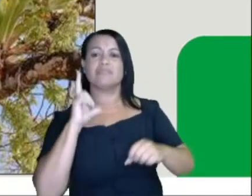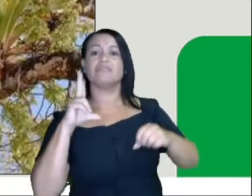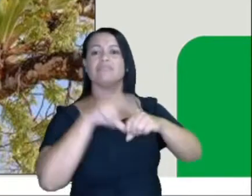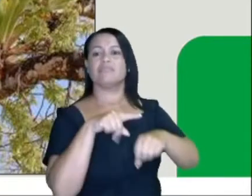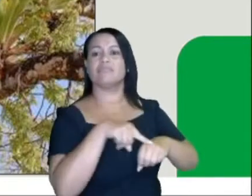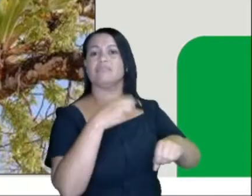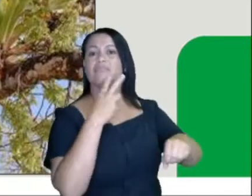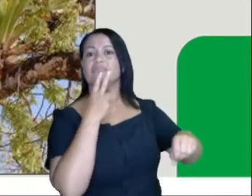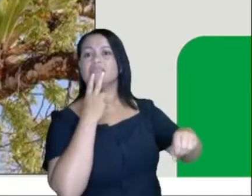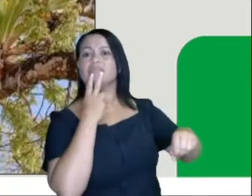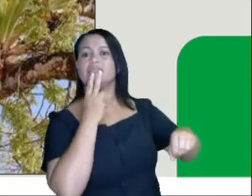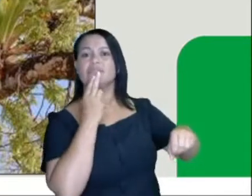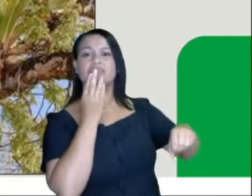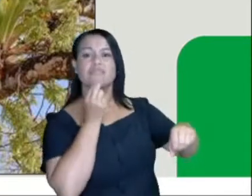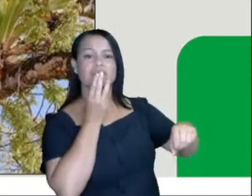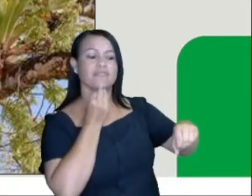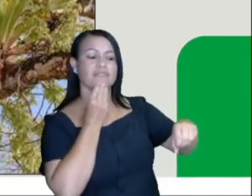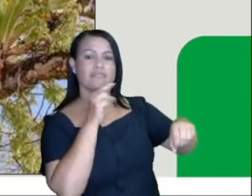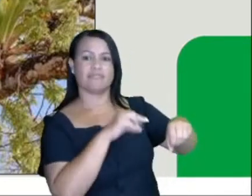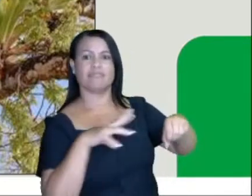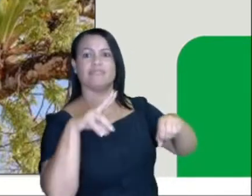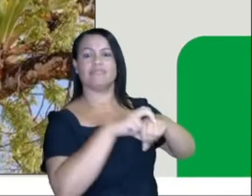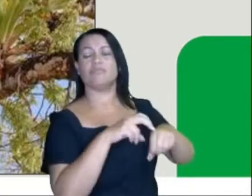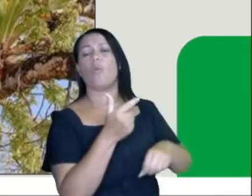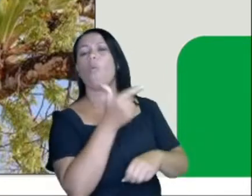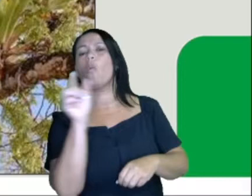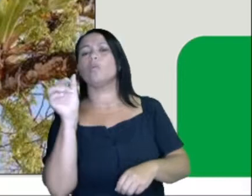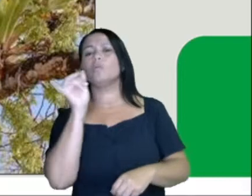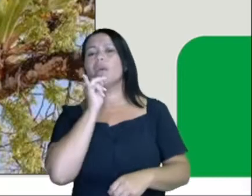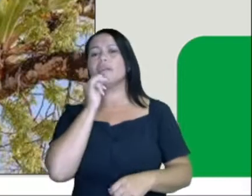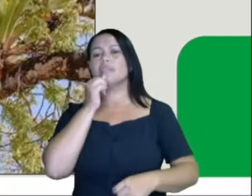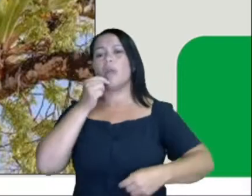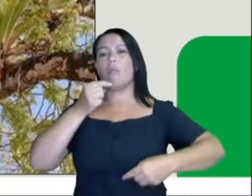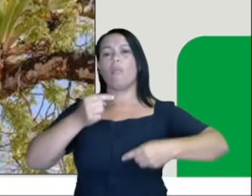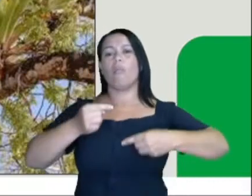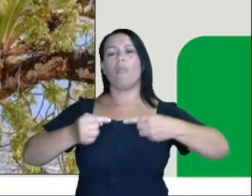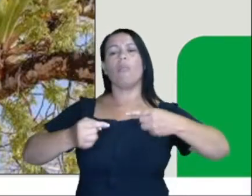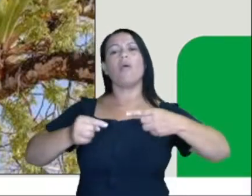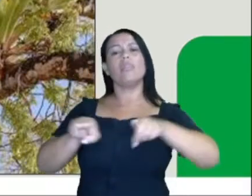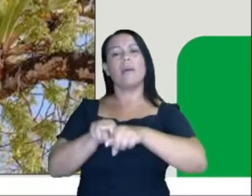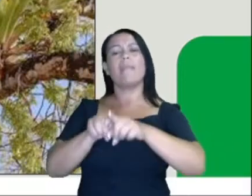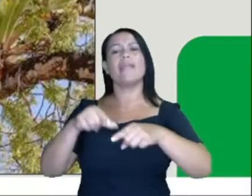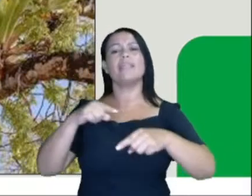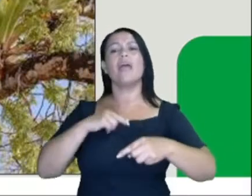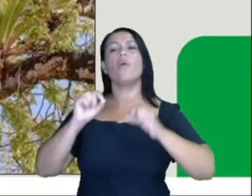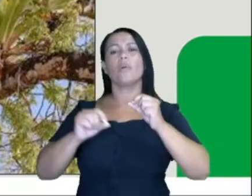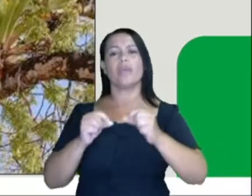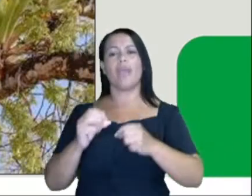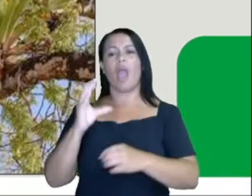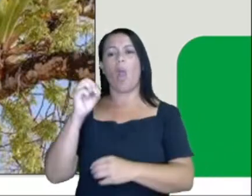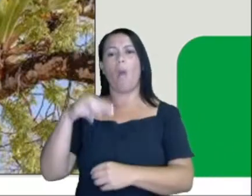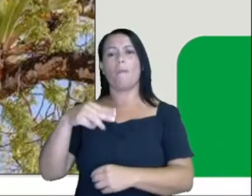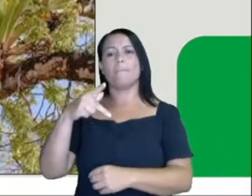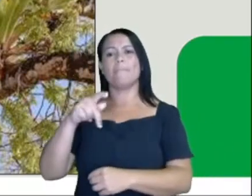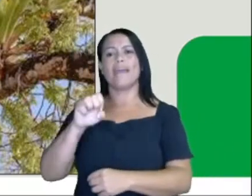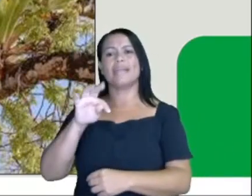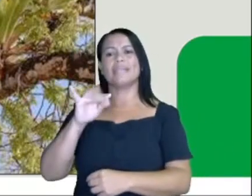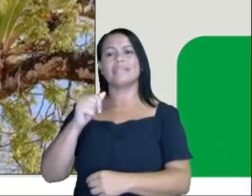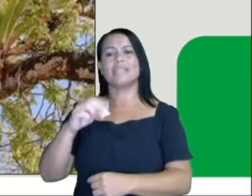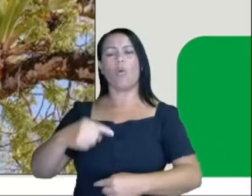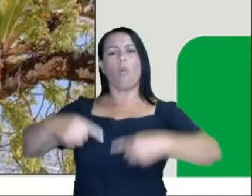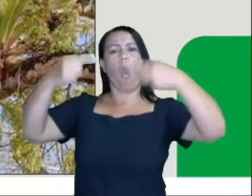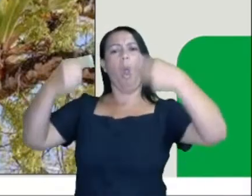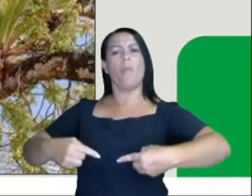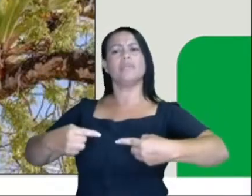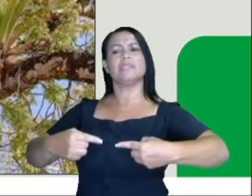Um outro exemplo de relação desarmônica é a competição. A competição pode ser tanto